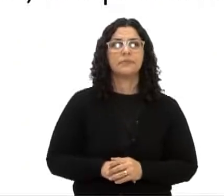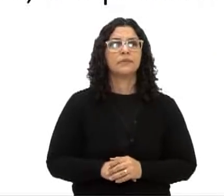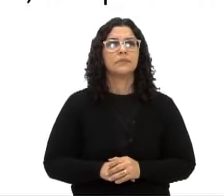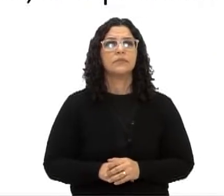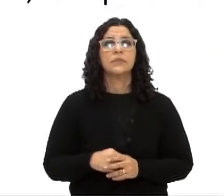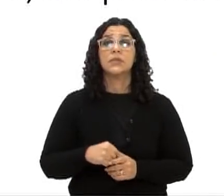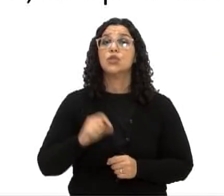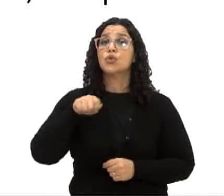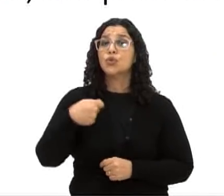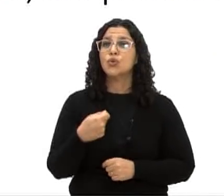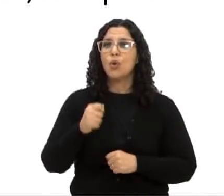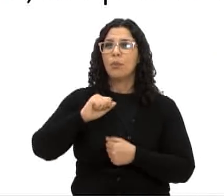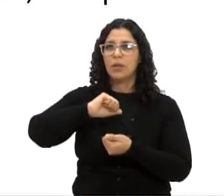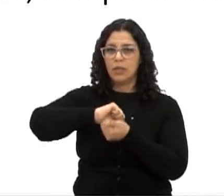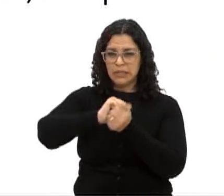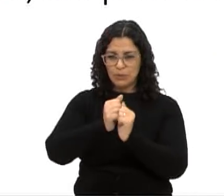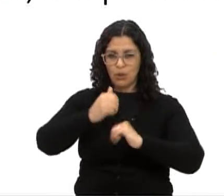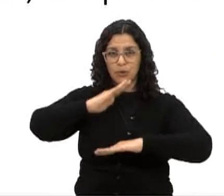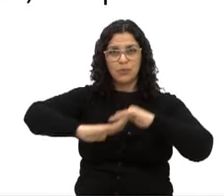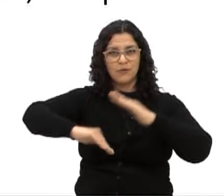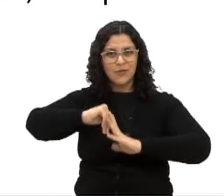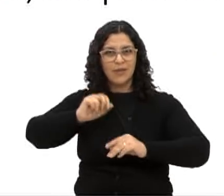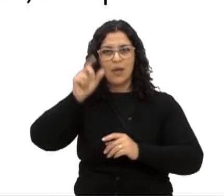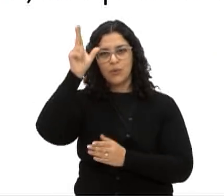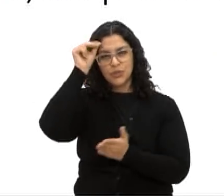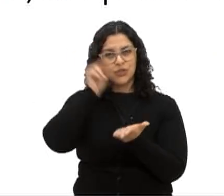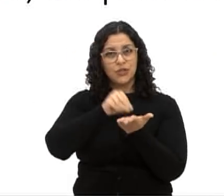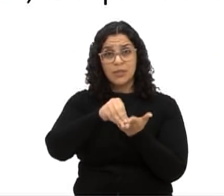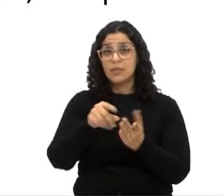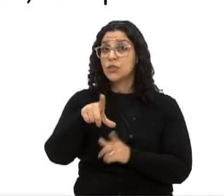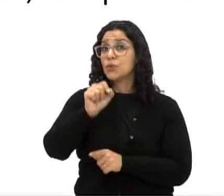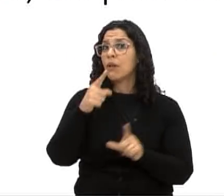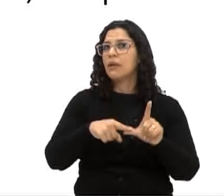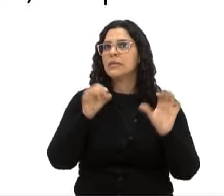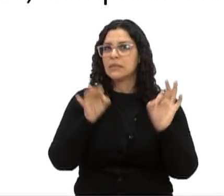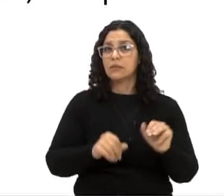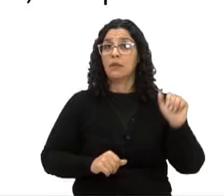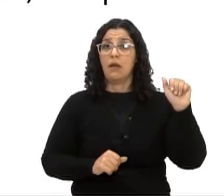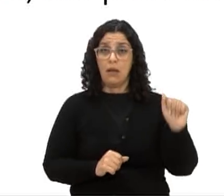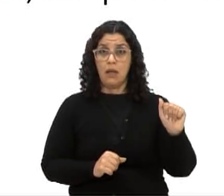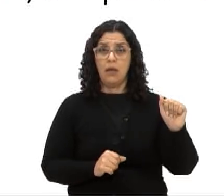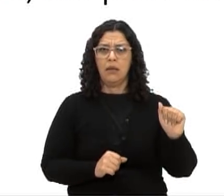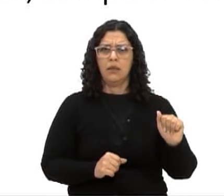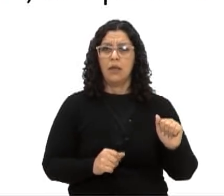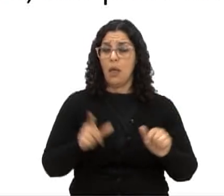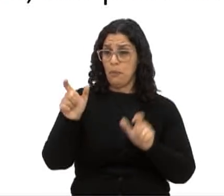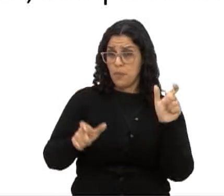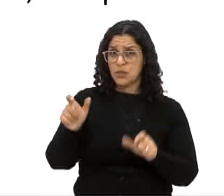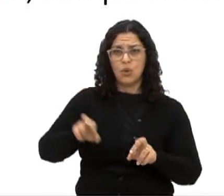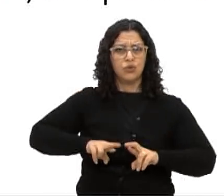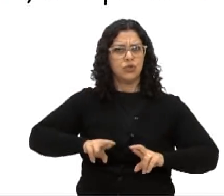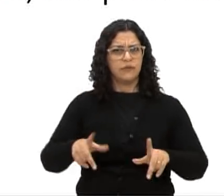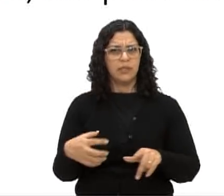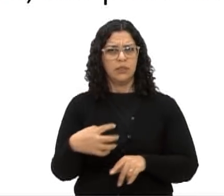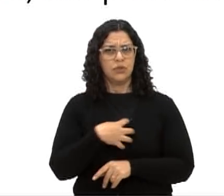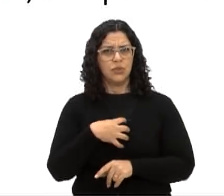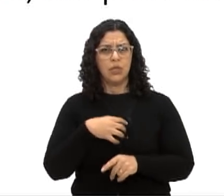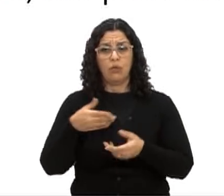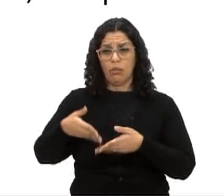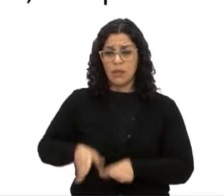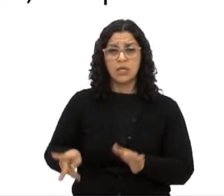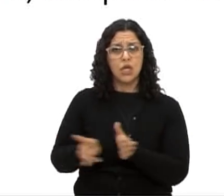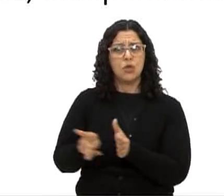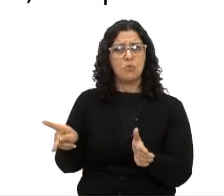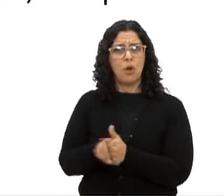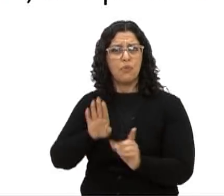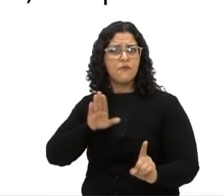com relação aos atletas de xadrez, assinale a alternativa correta, né? Alternativa A, são pessoas diferenciadas que nasceram para